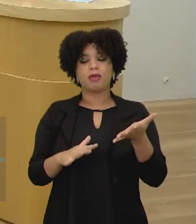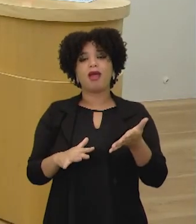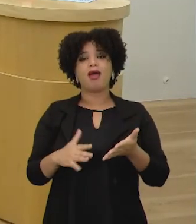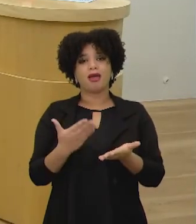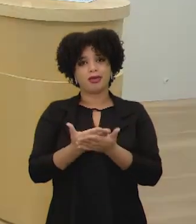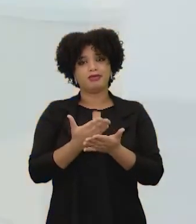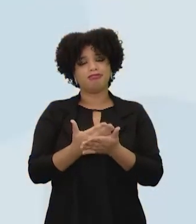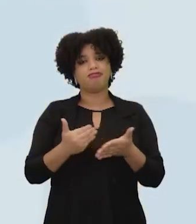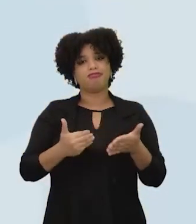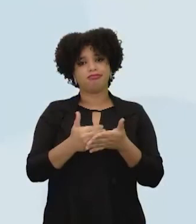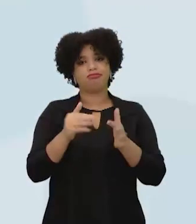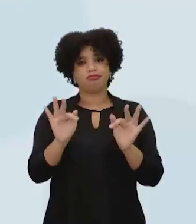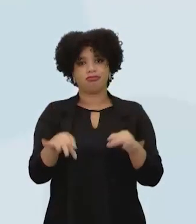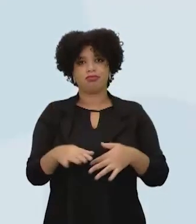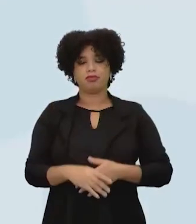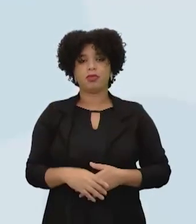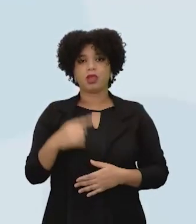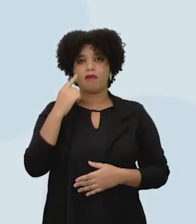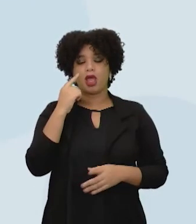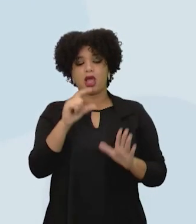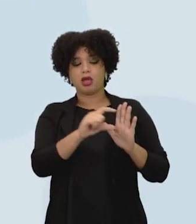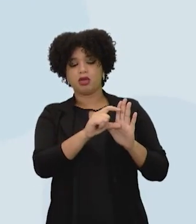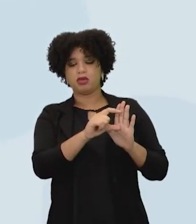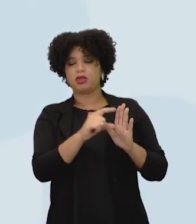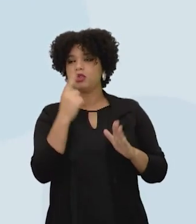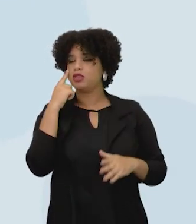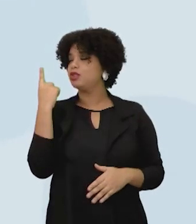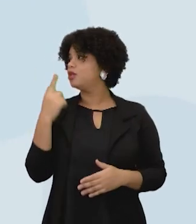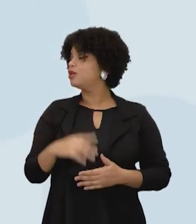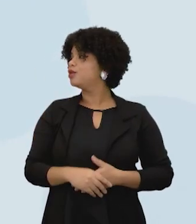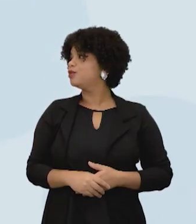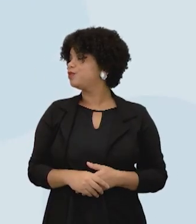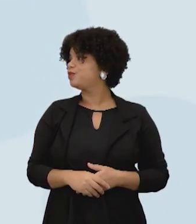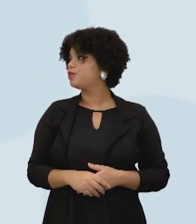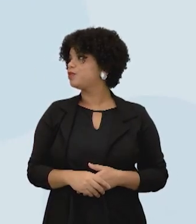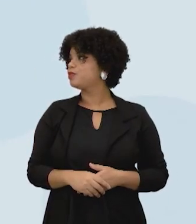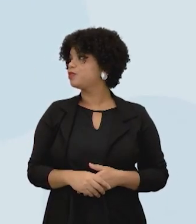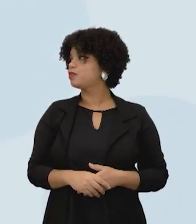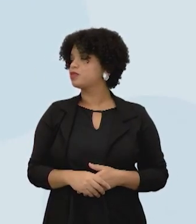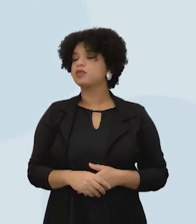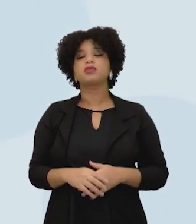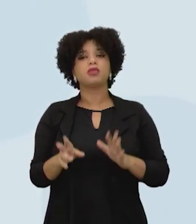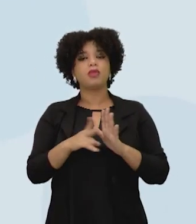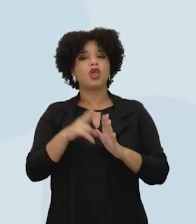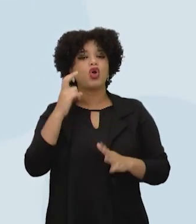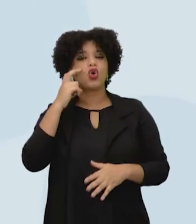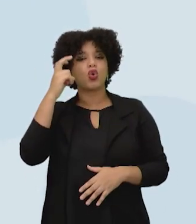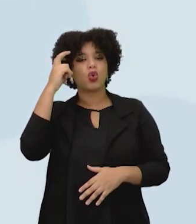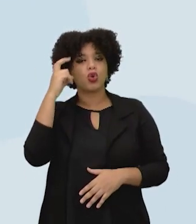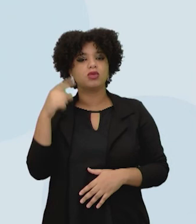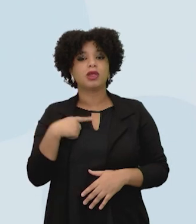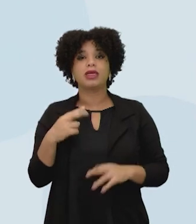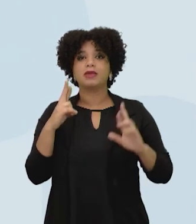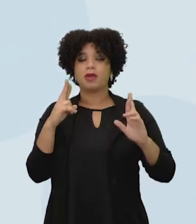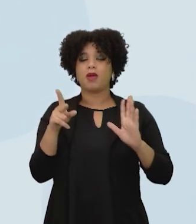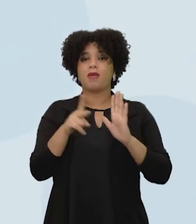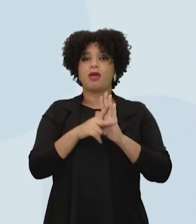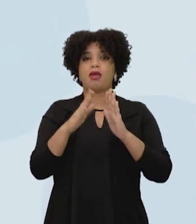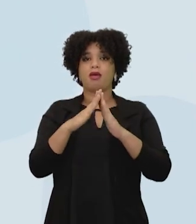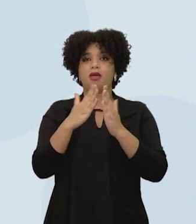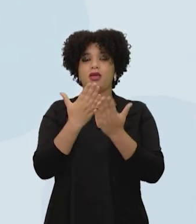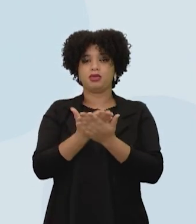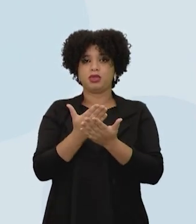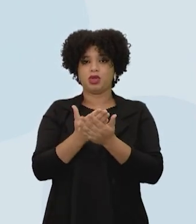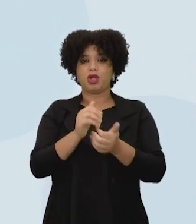aula. Ainda no trecho segundo Tourinho, em nossa cultura espera-se que, ao entrar em escolas de esportes, as crianças se